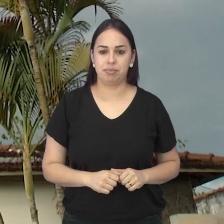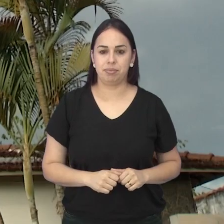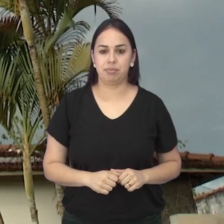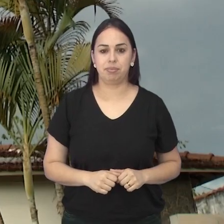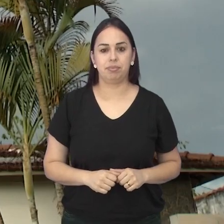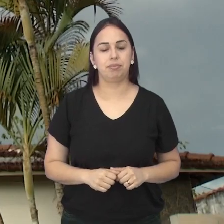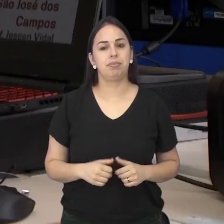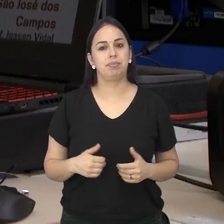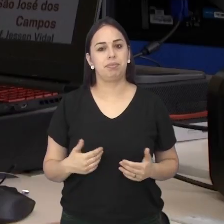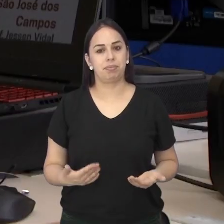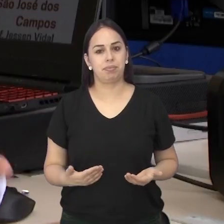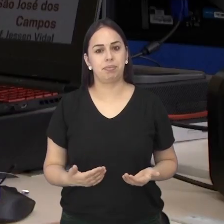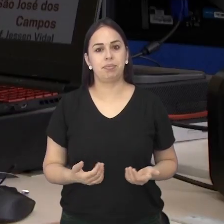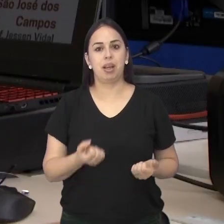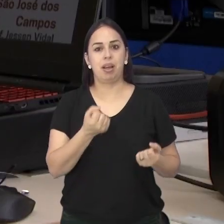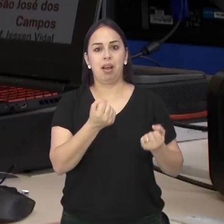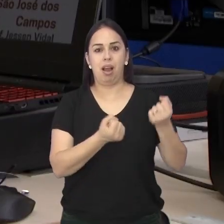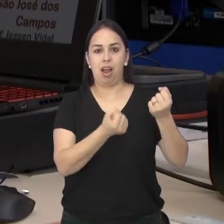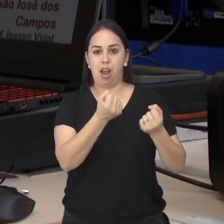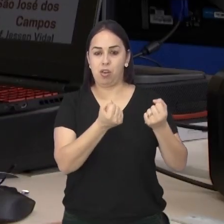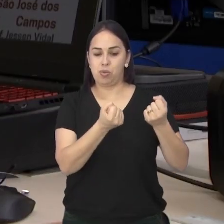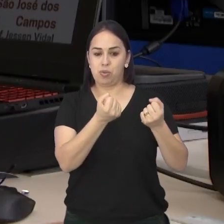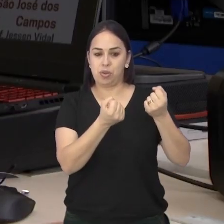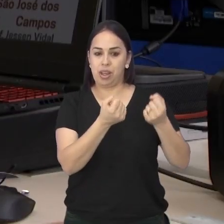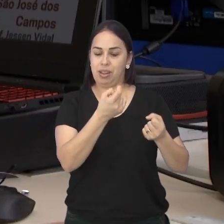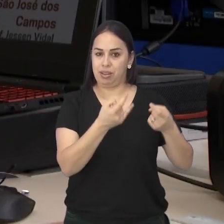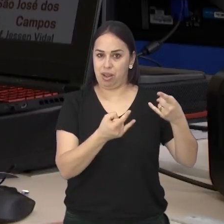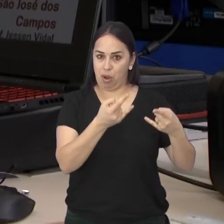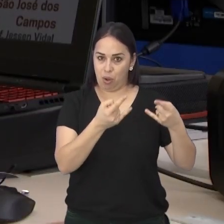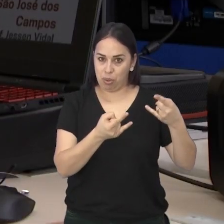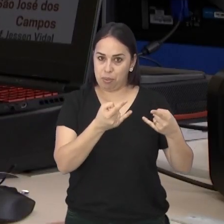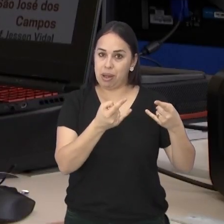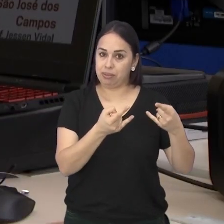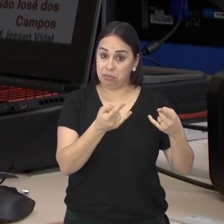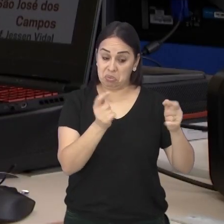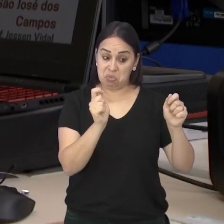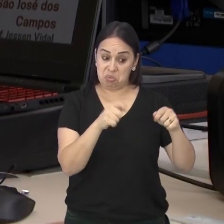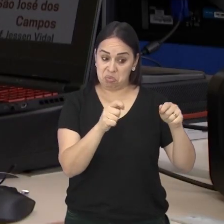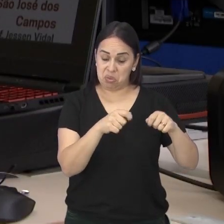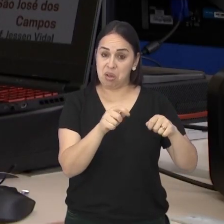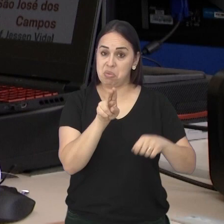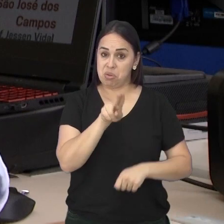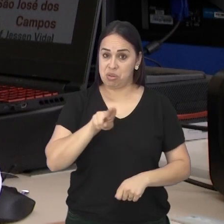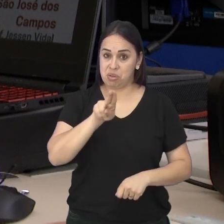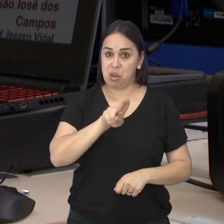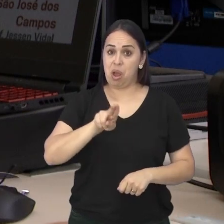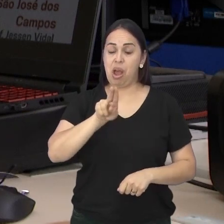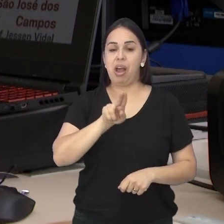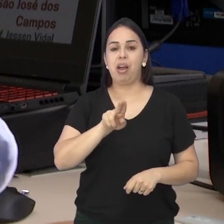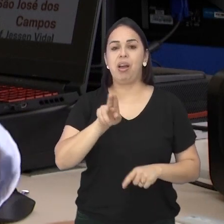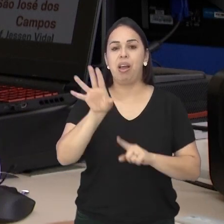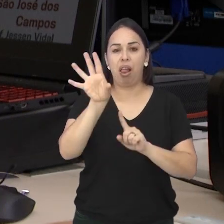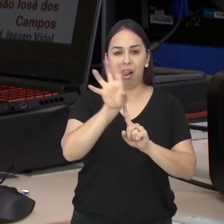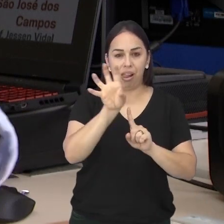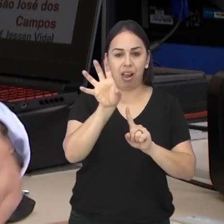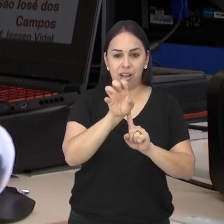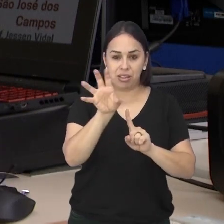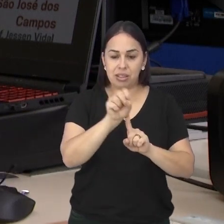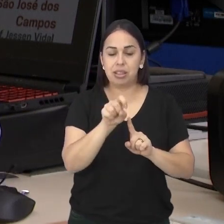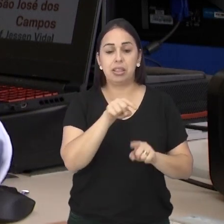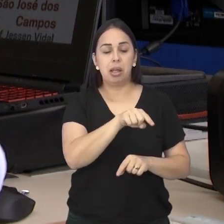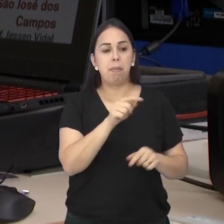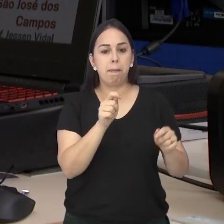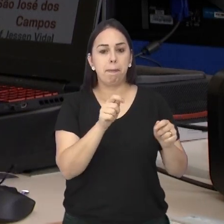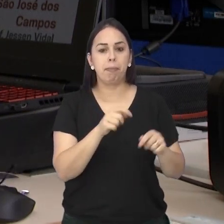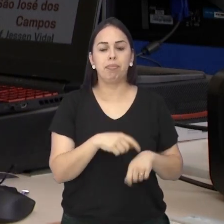nossa rotina. Bom, carros autônomos são uma grande possibilidade, que eles utilizem sensores uns dos